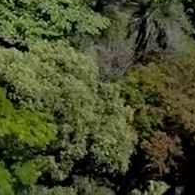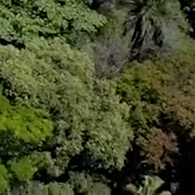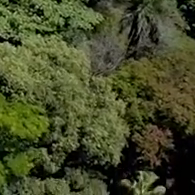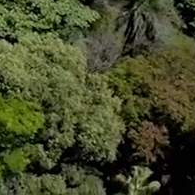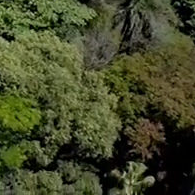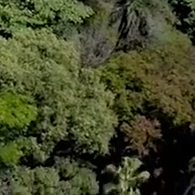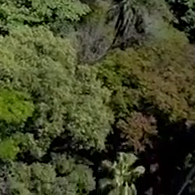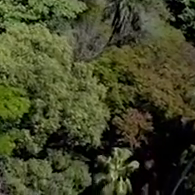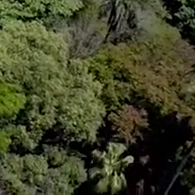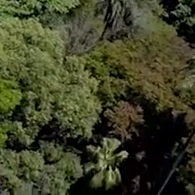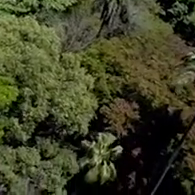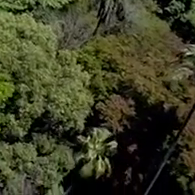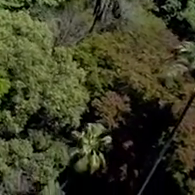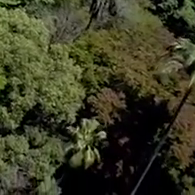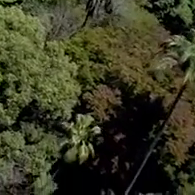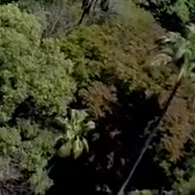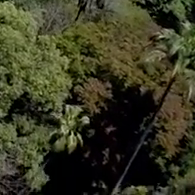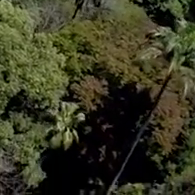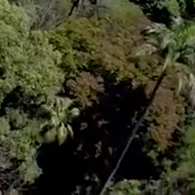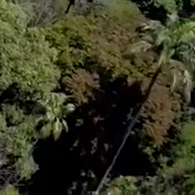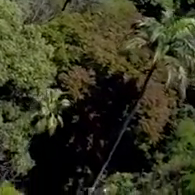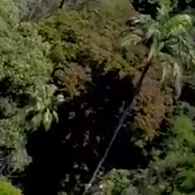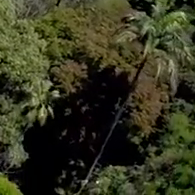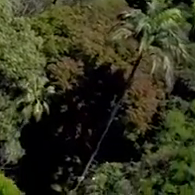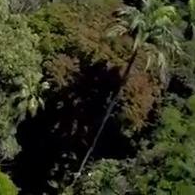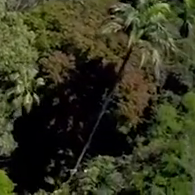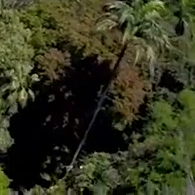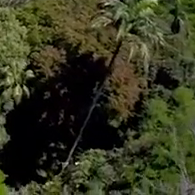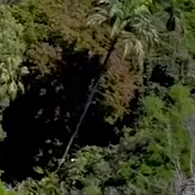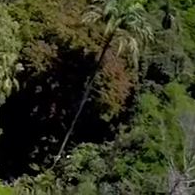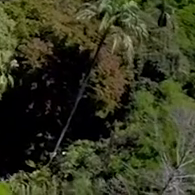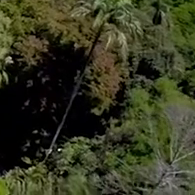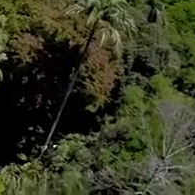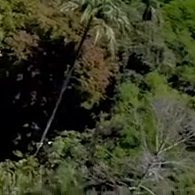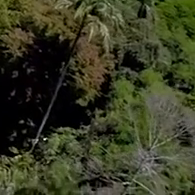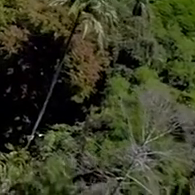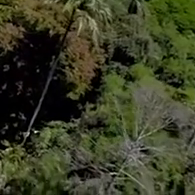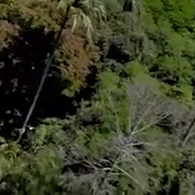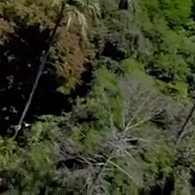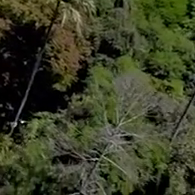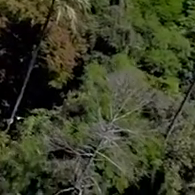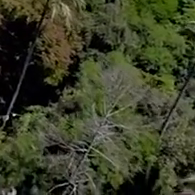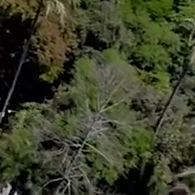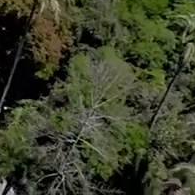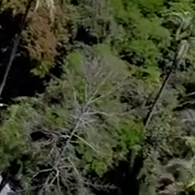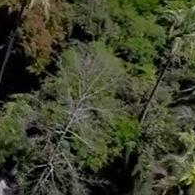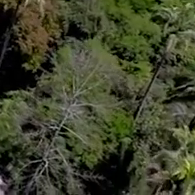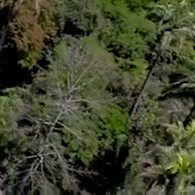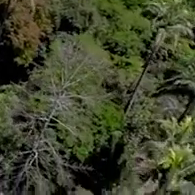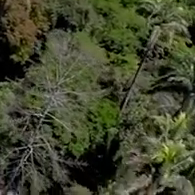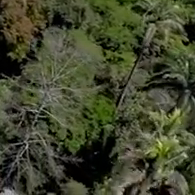aliado. Ele tem sido um cúmplice desse gigante que está apenas começando.